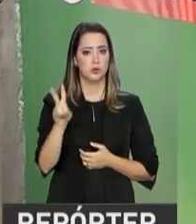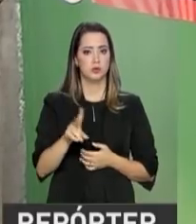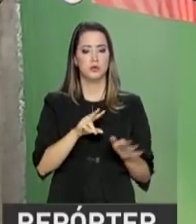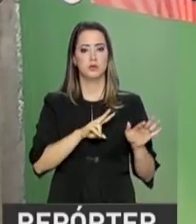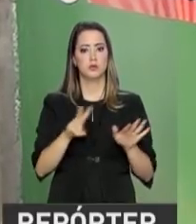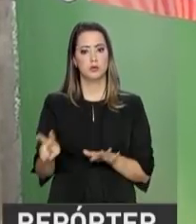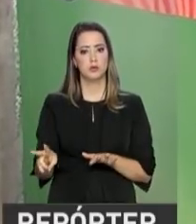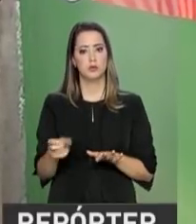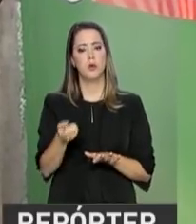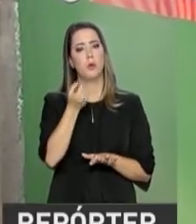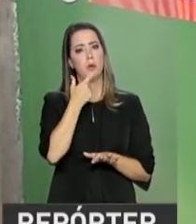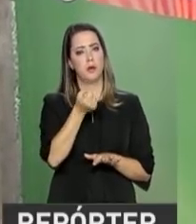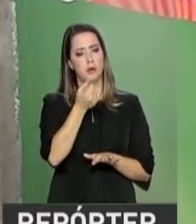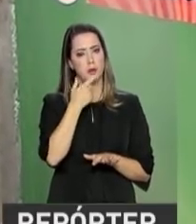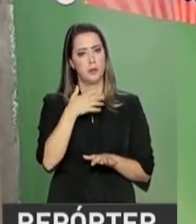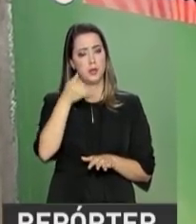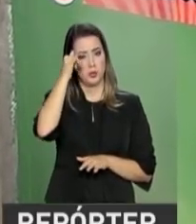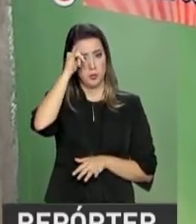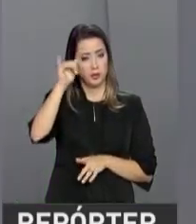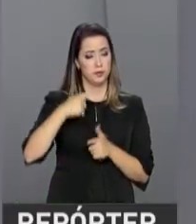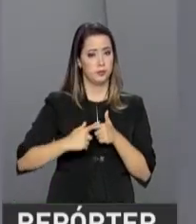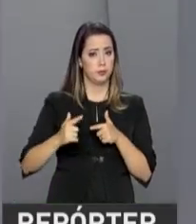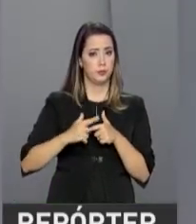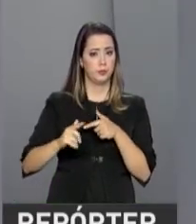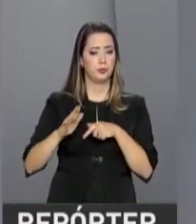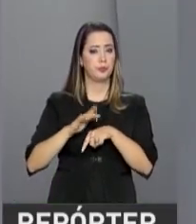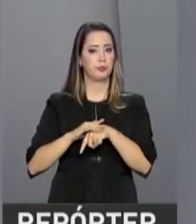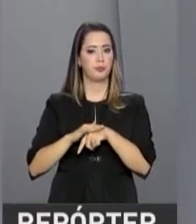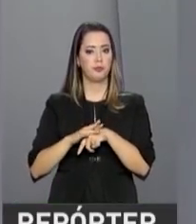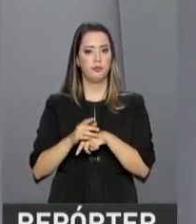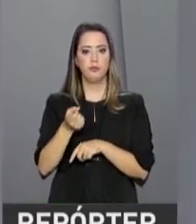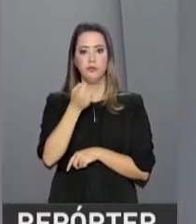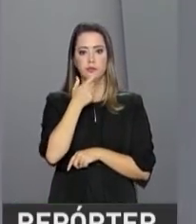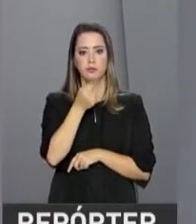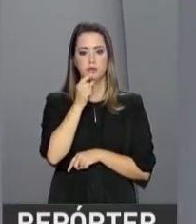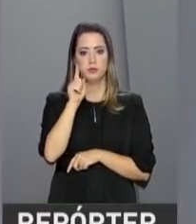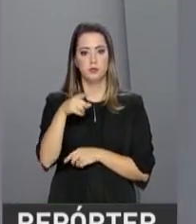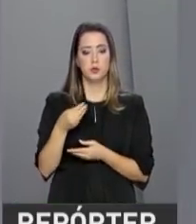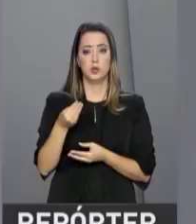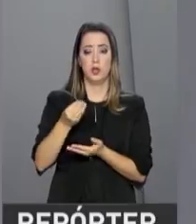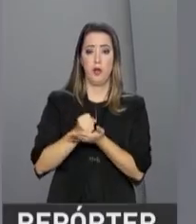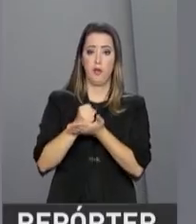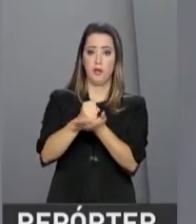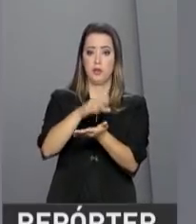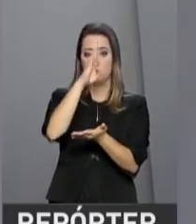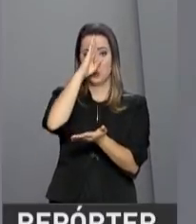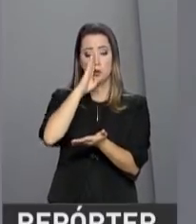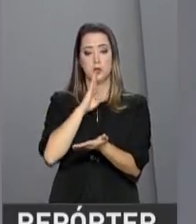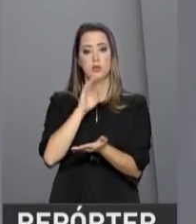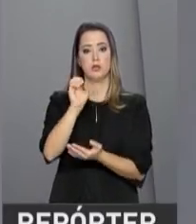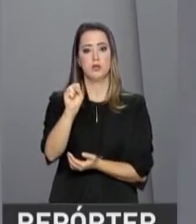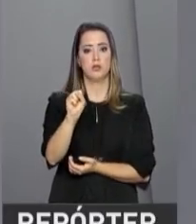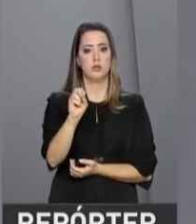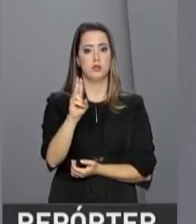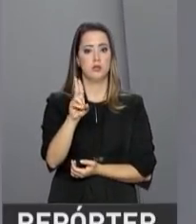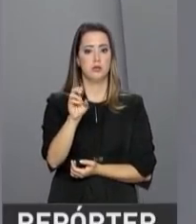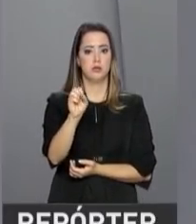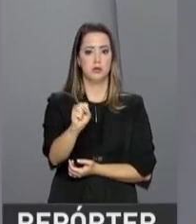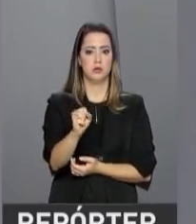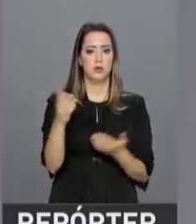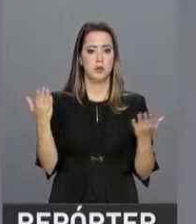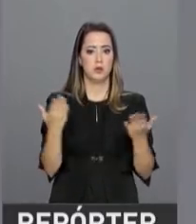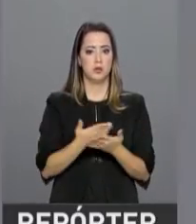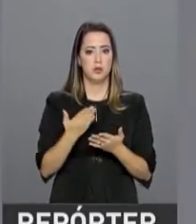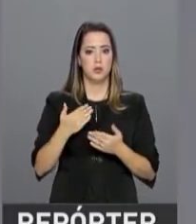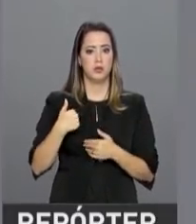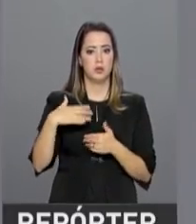a profilaxia para evitar as complicações da doença. O medicamento que ele usa é distribuído de graça pelo Sistema Único de Saúde e